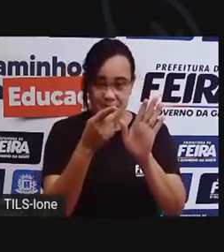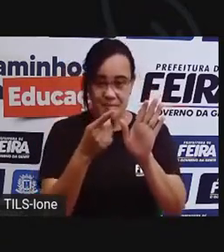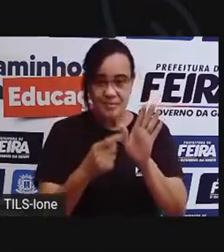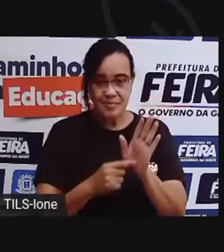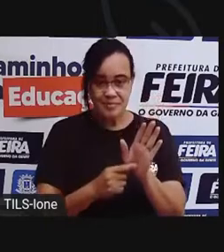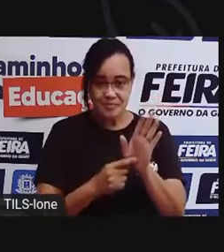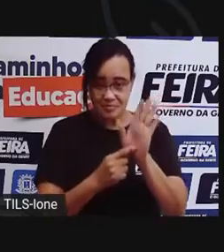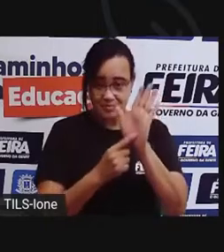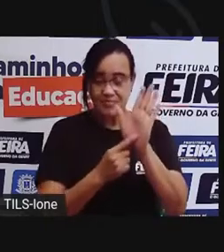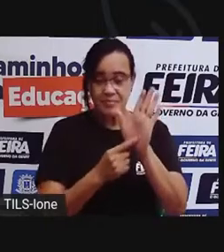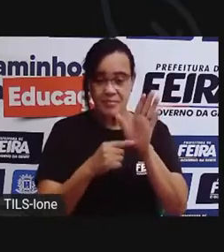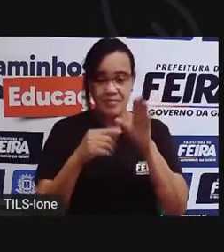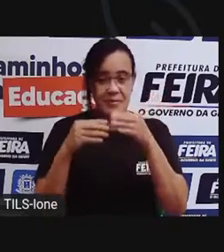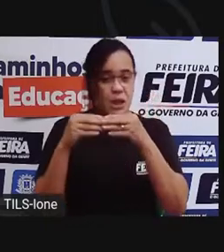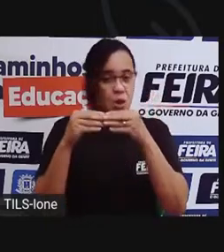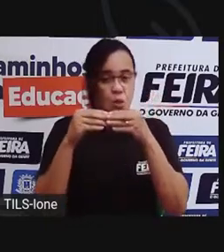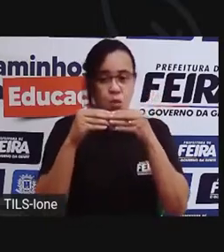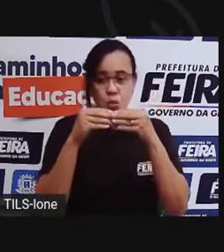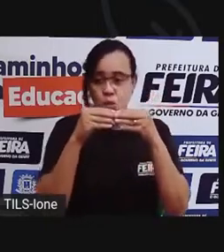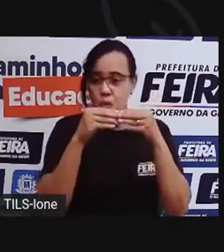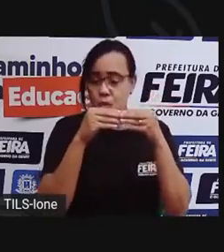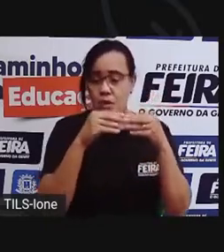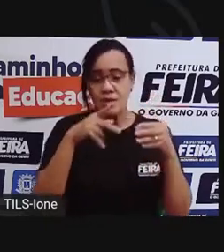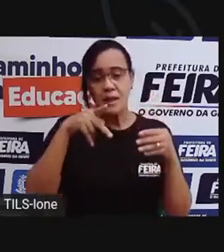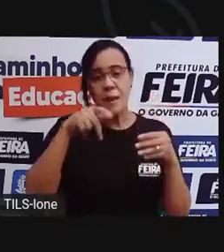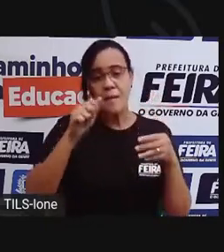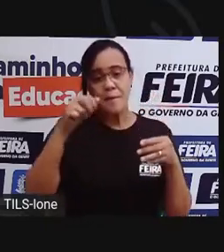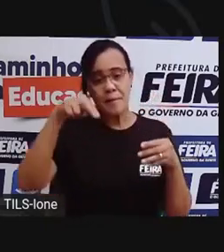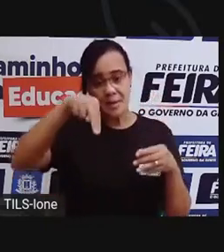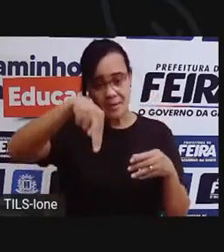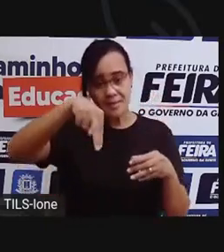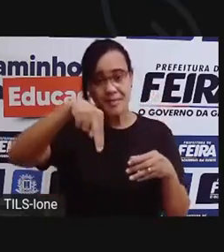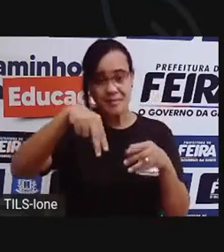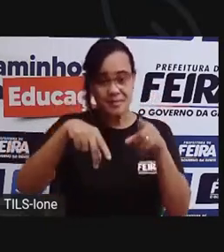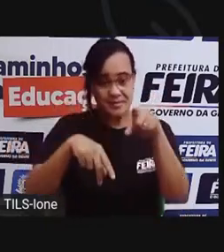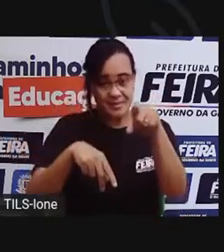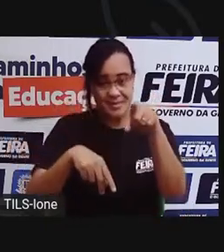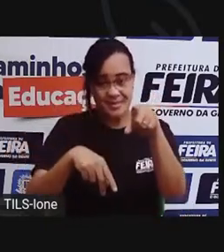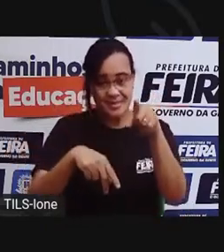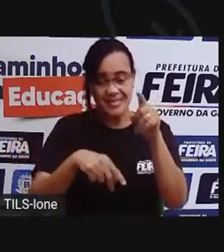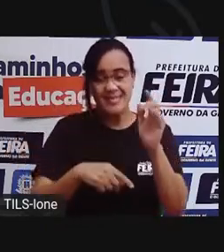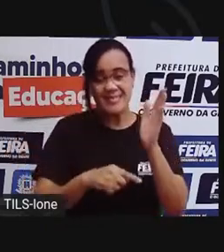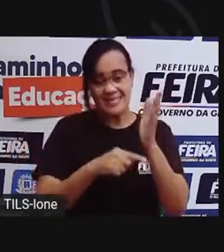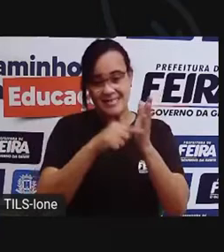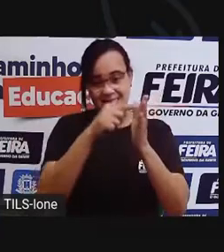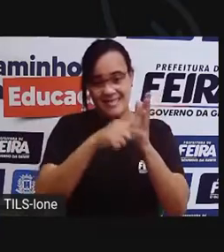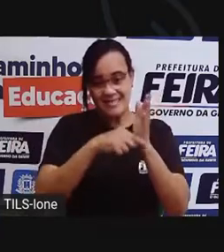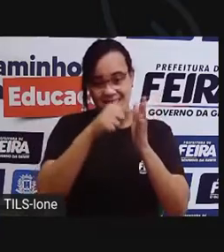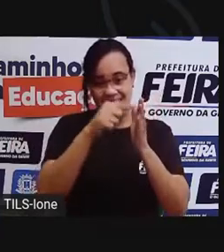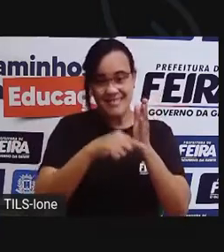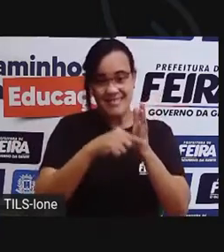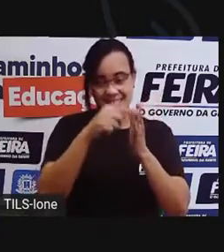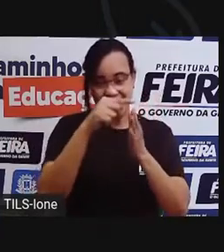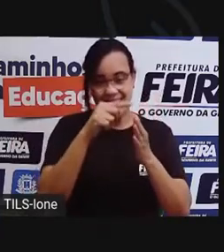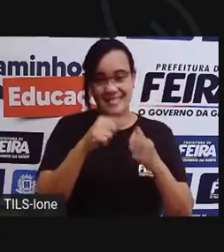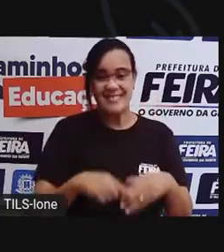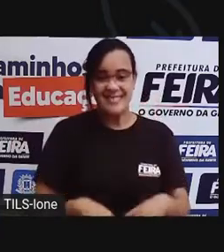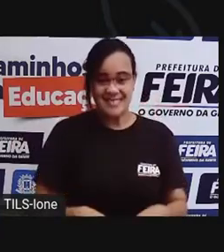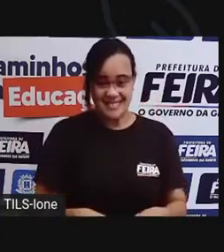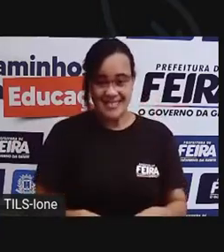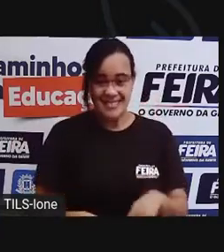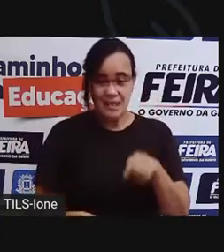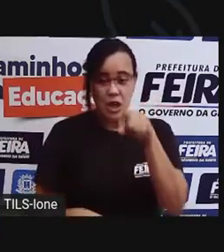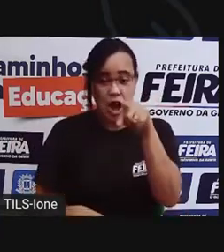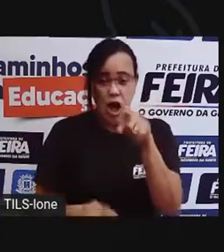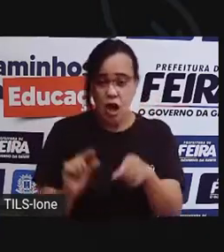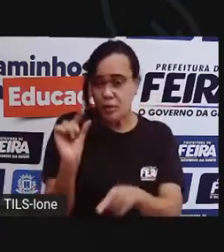meninada, como que é a flauta de pan. Estão vendo que ela faz uma picadinha aqui, ó? Olha, linda, essa minizinha. Não é? A